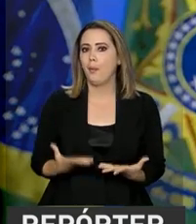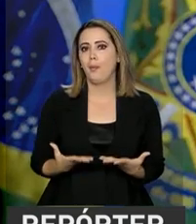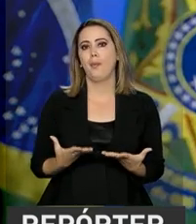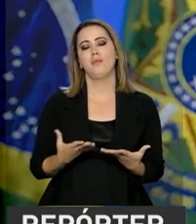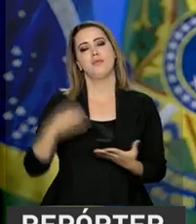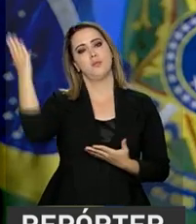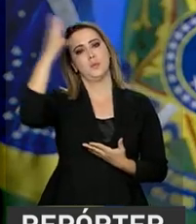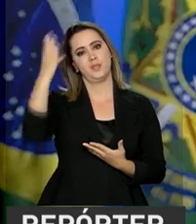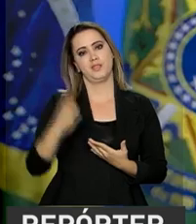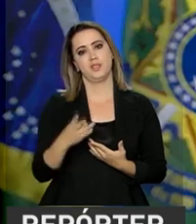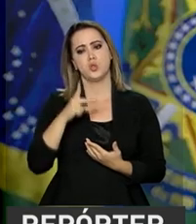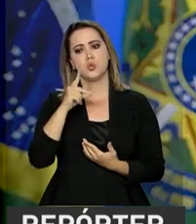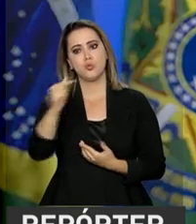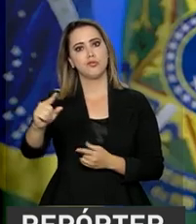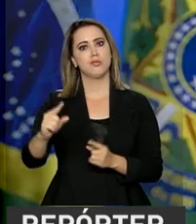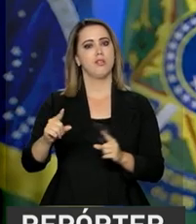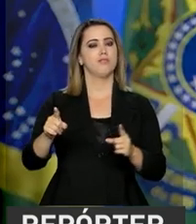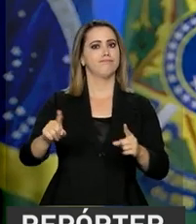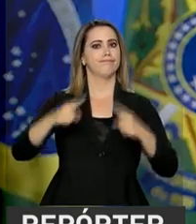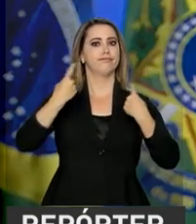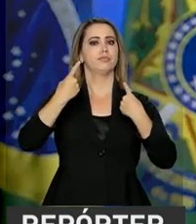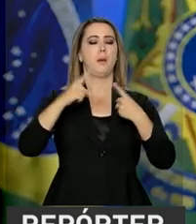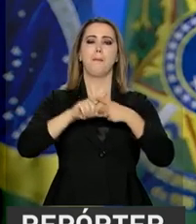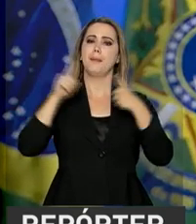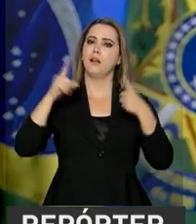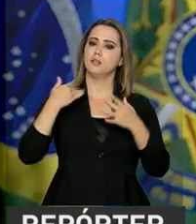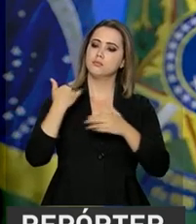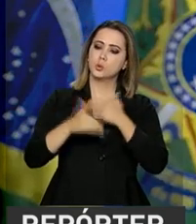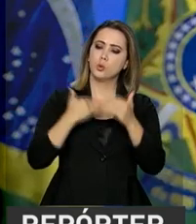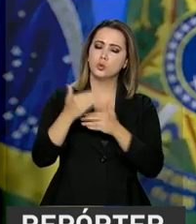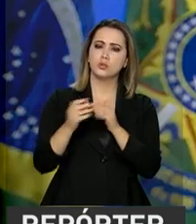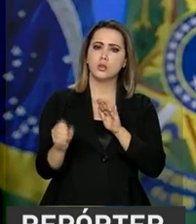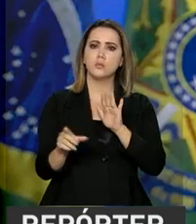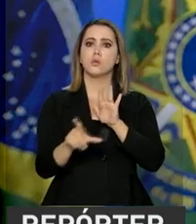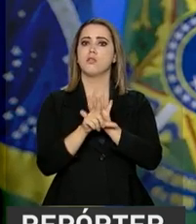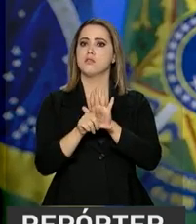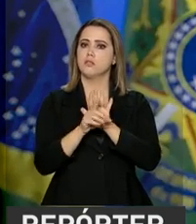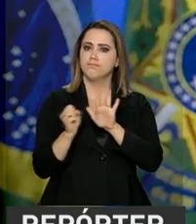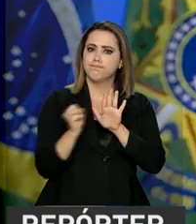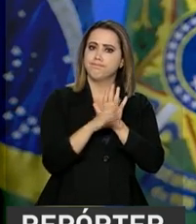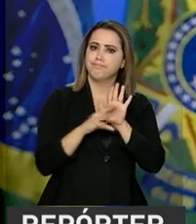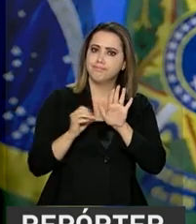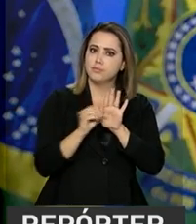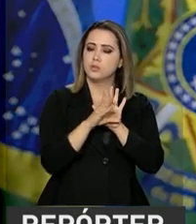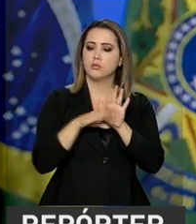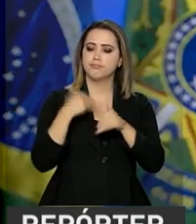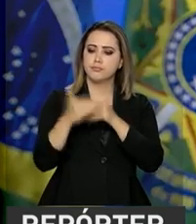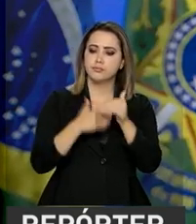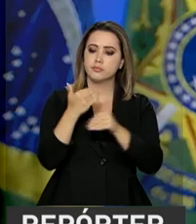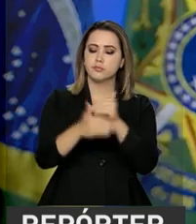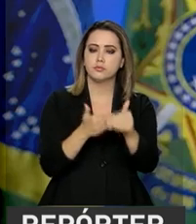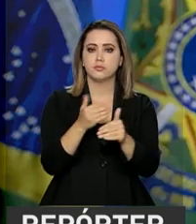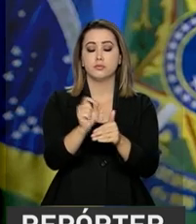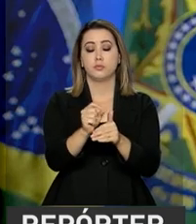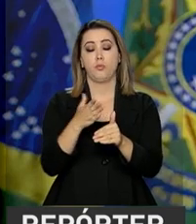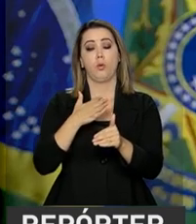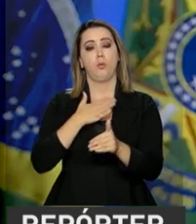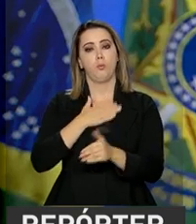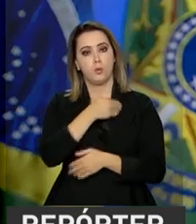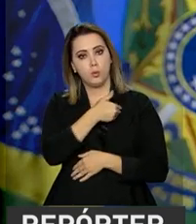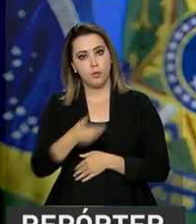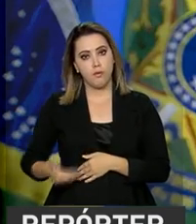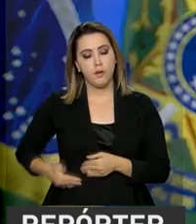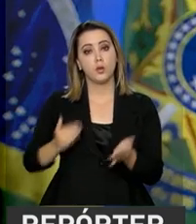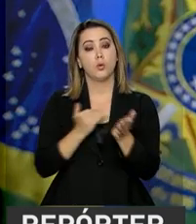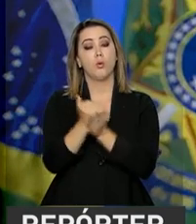diasf mas mantivemos a paa das reformas e avançamos ainda mais meu governo